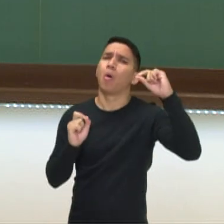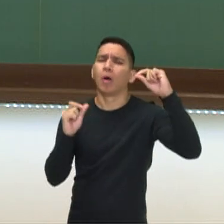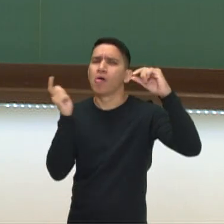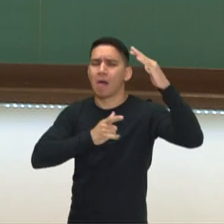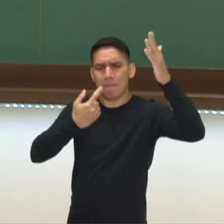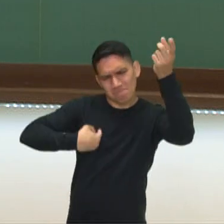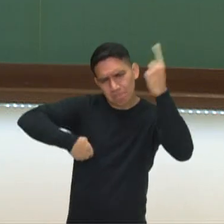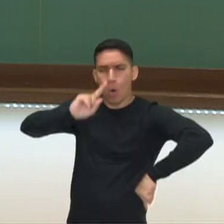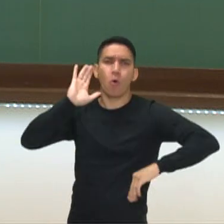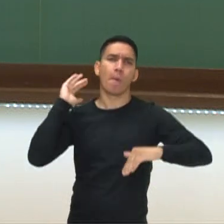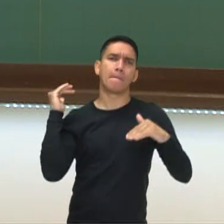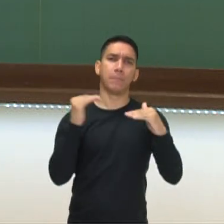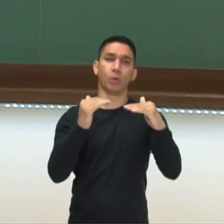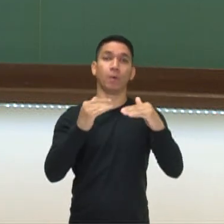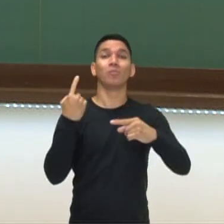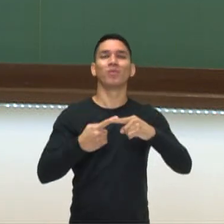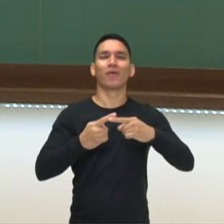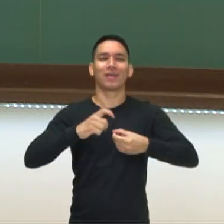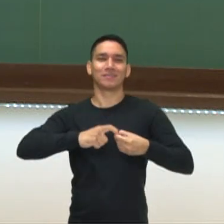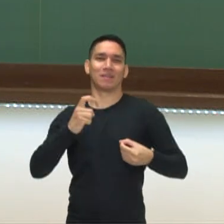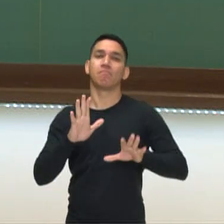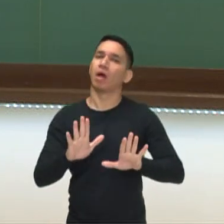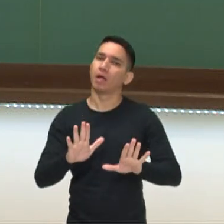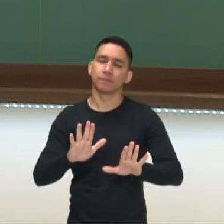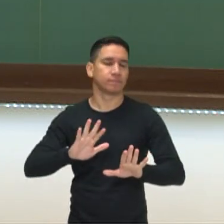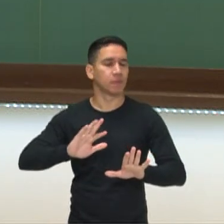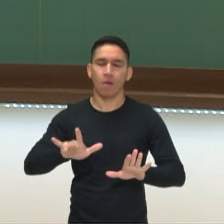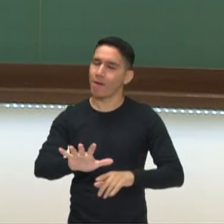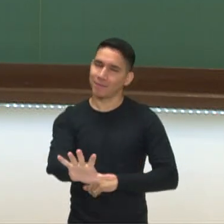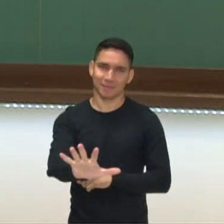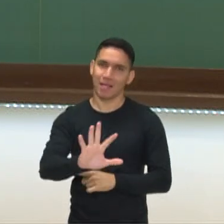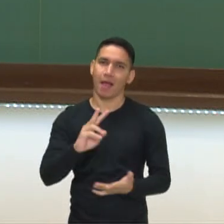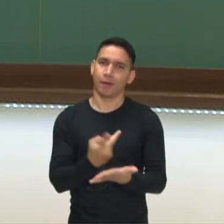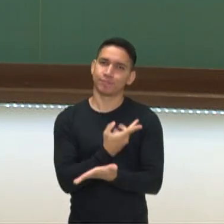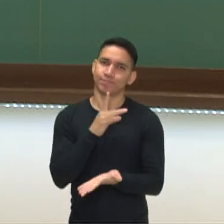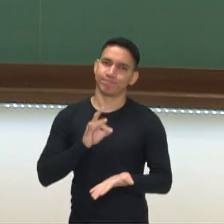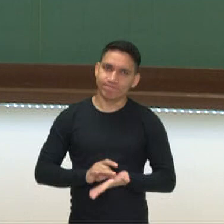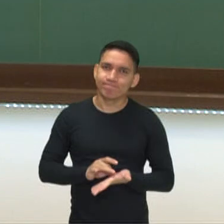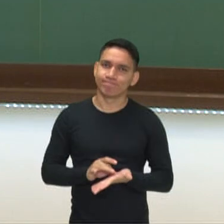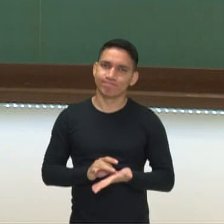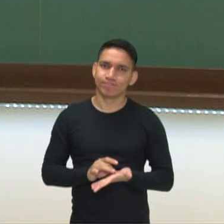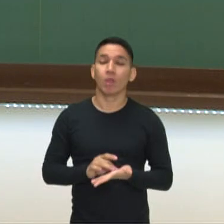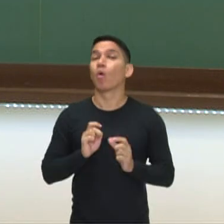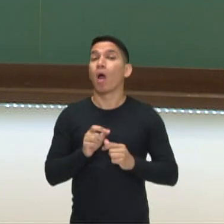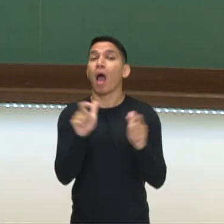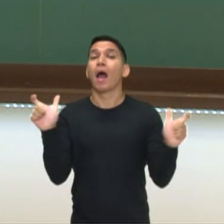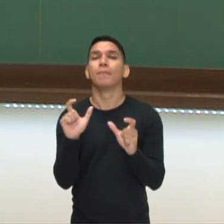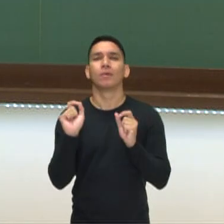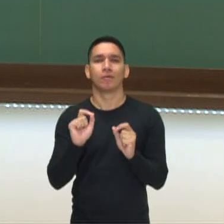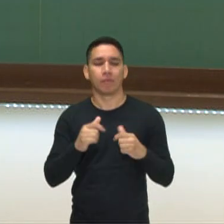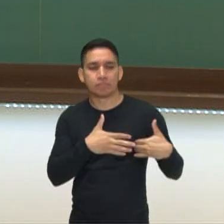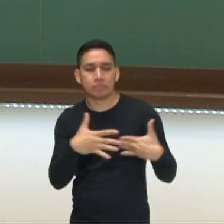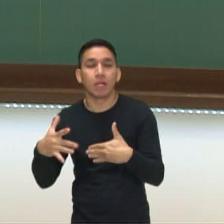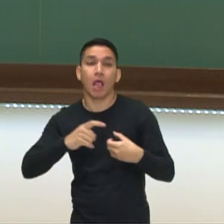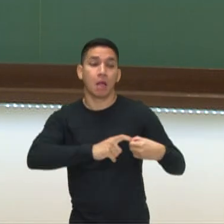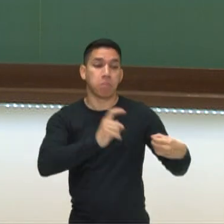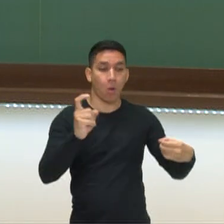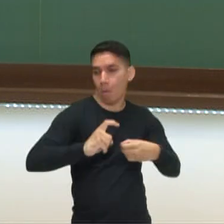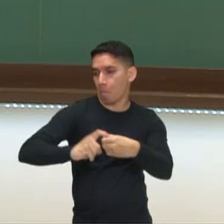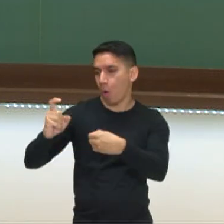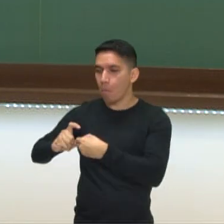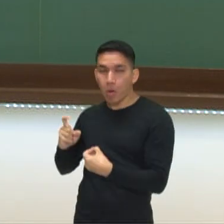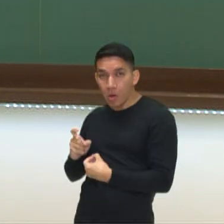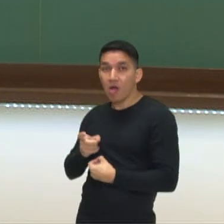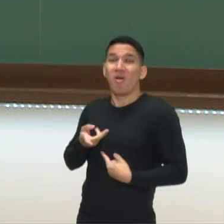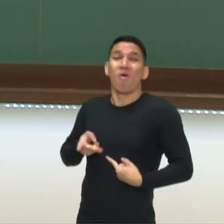modificada através da independência. Porém, a gente vê que não foi isso que aconteceu de fato. A maior parte das independências acabou